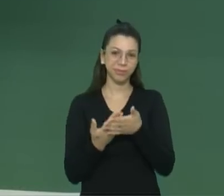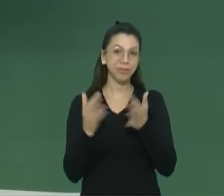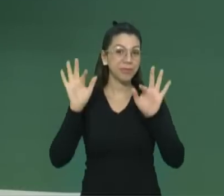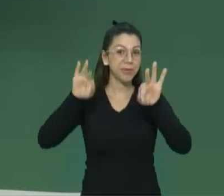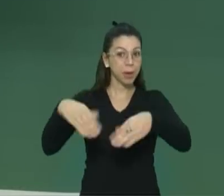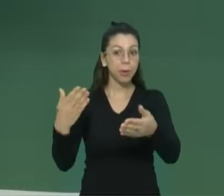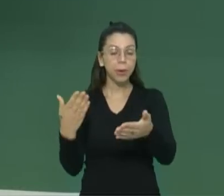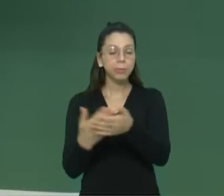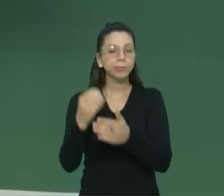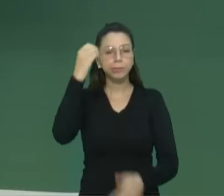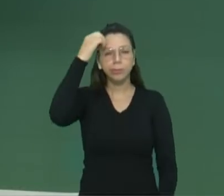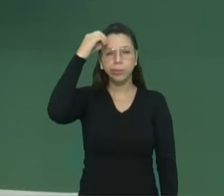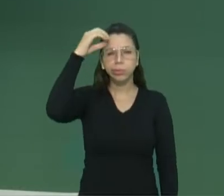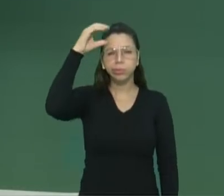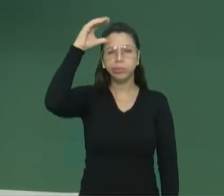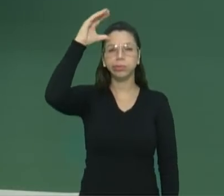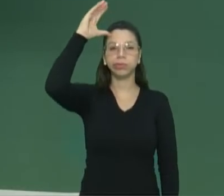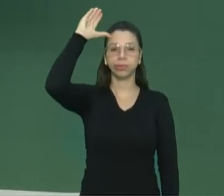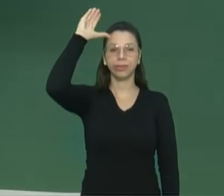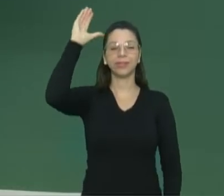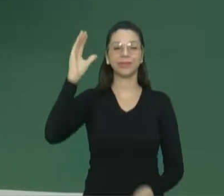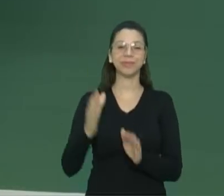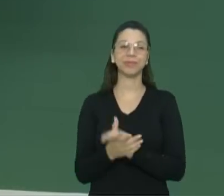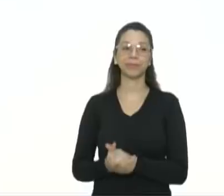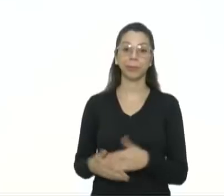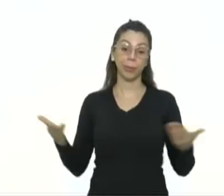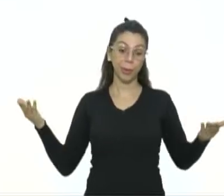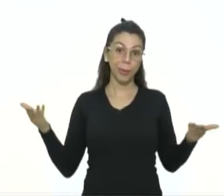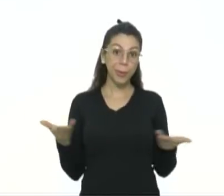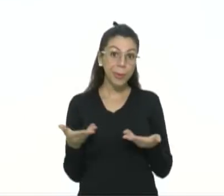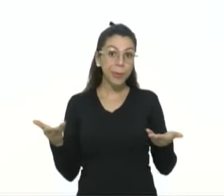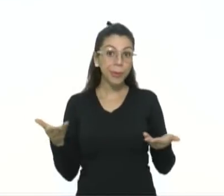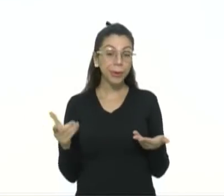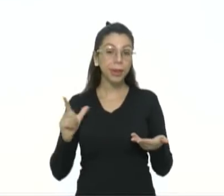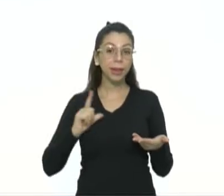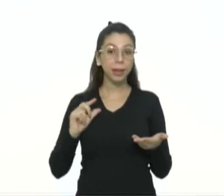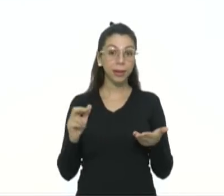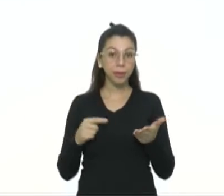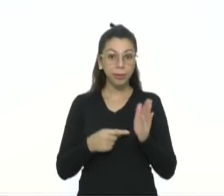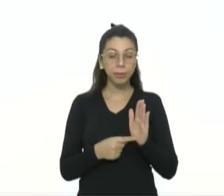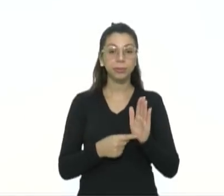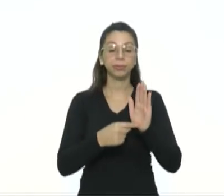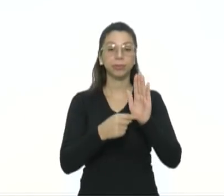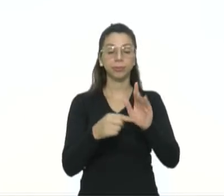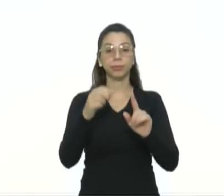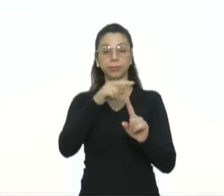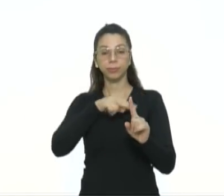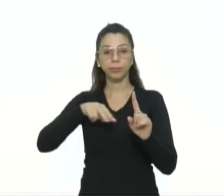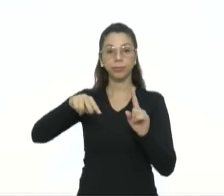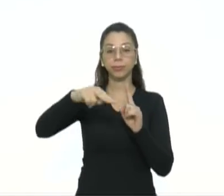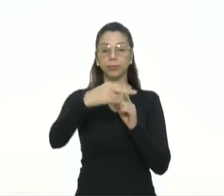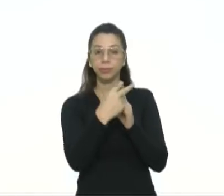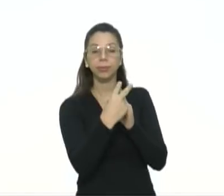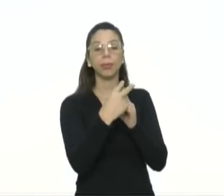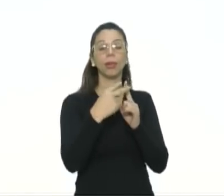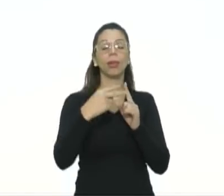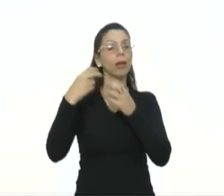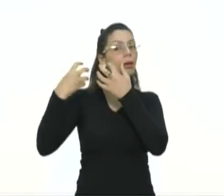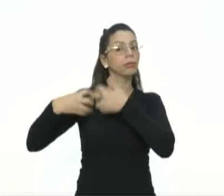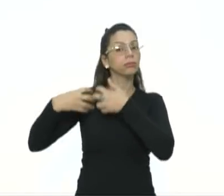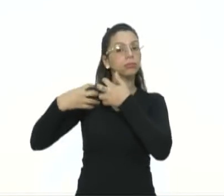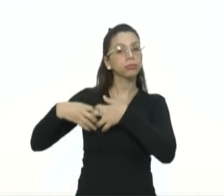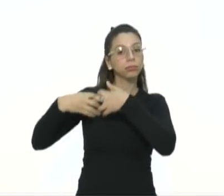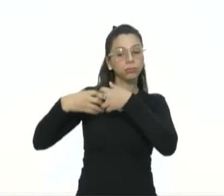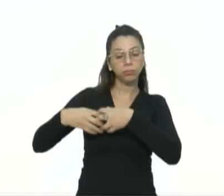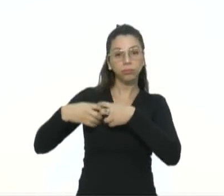muito enriquecidos com esse conteúdo. Então hoje nós vamos demonstrar os aspectos gerais da reflexão política e destacar